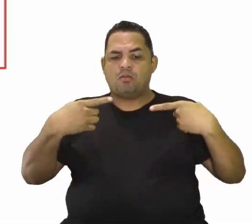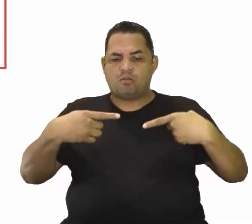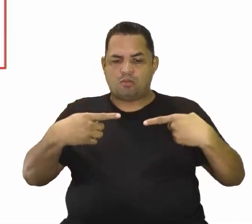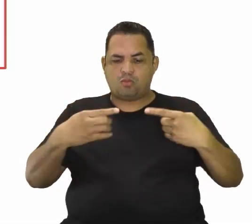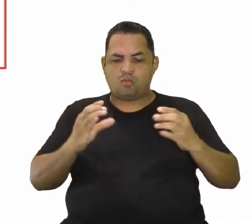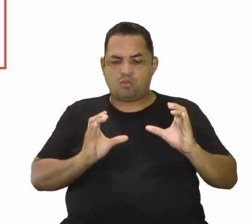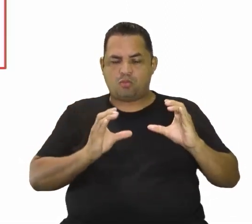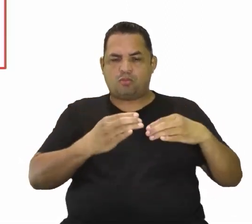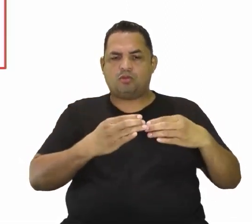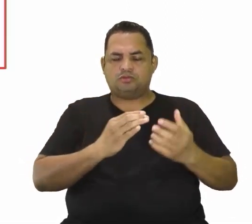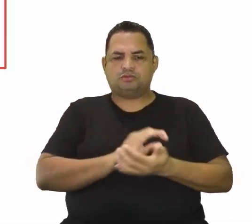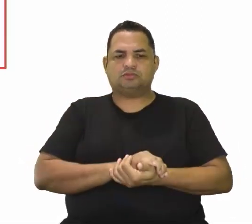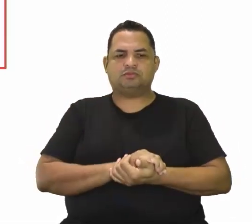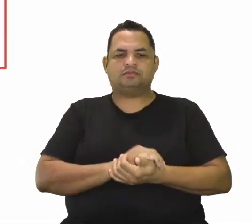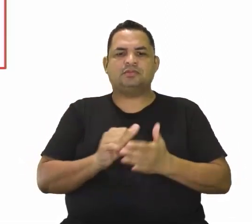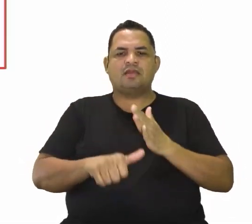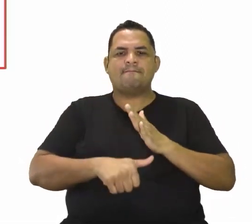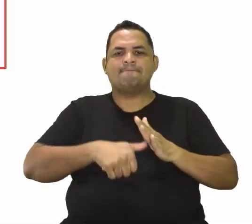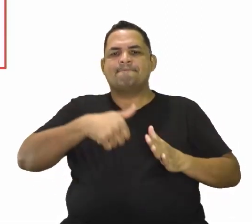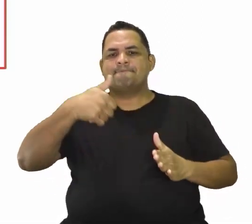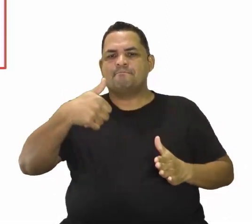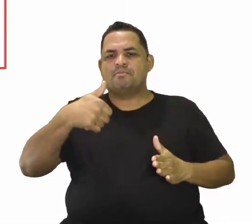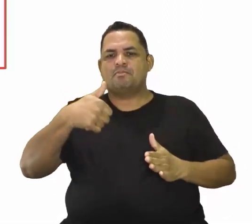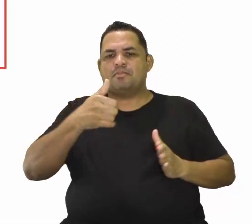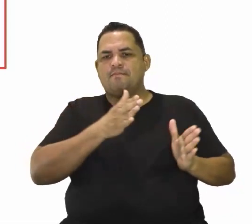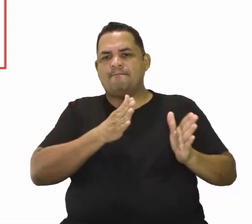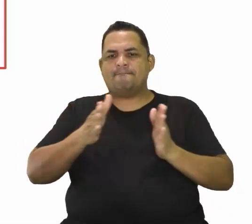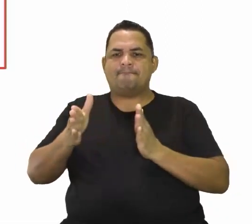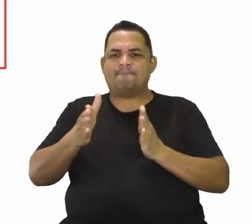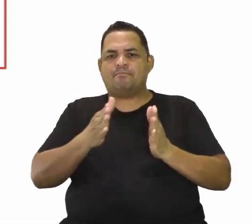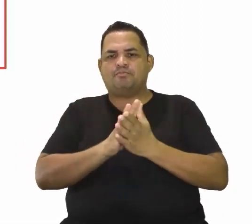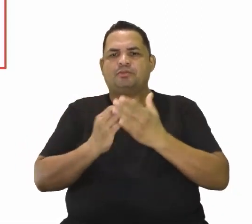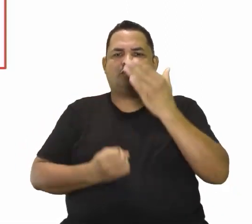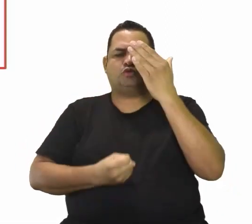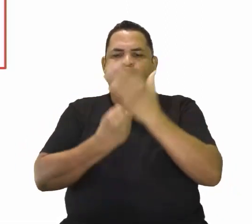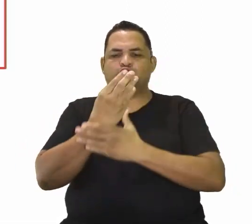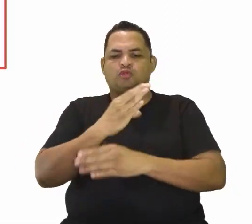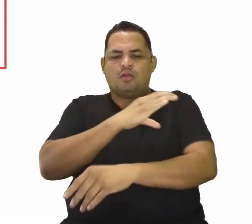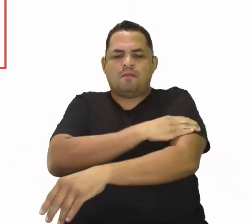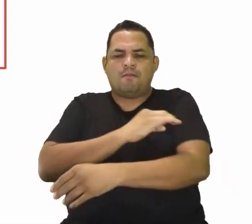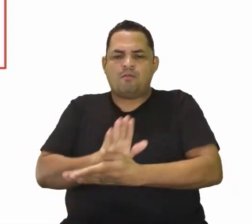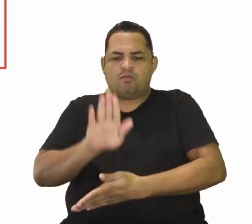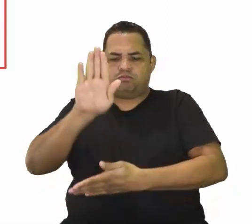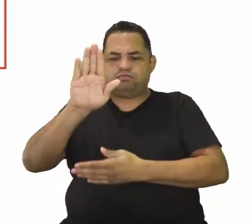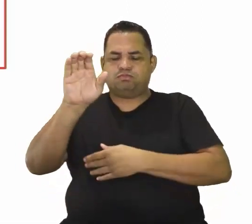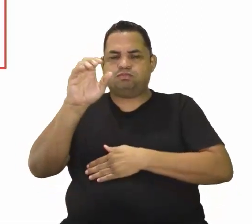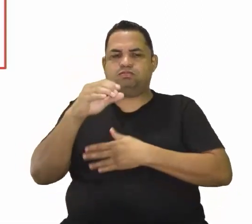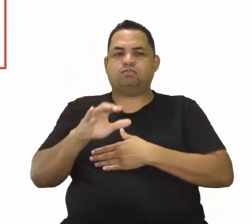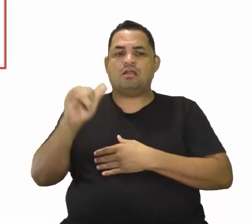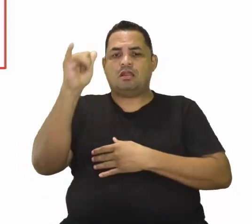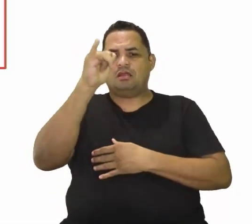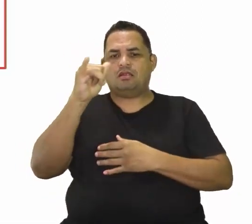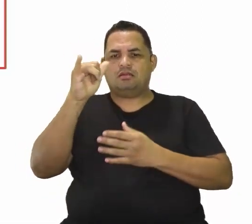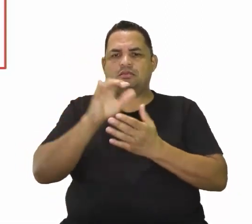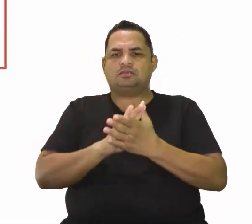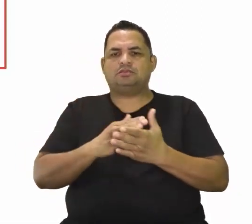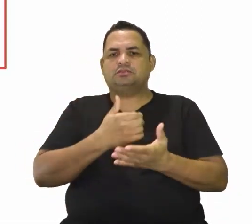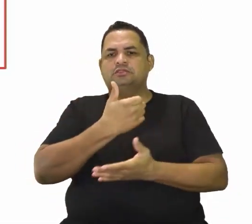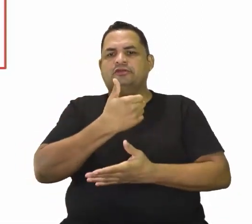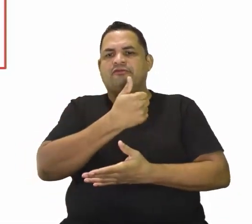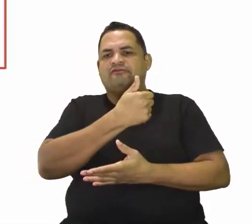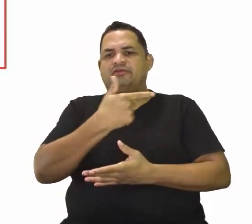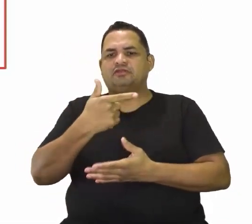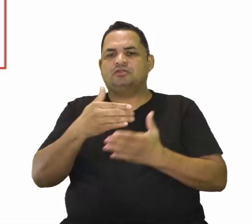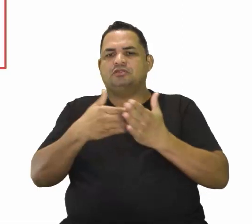certo? Bom, na primeira fase do surgimento do fascismo na Itália, que vai de 22 até